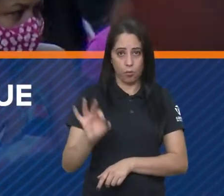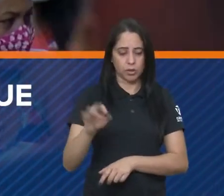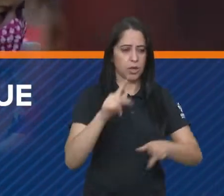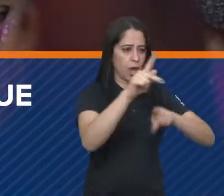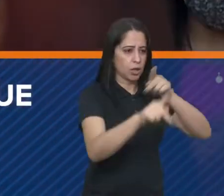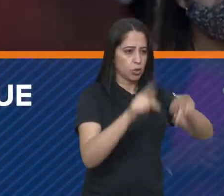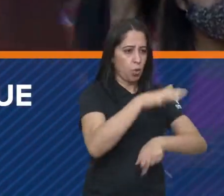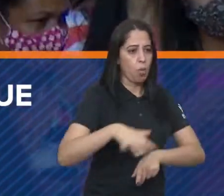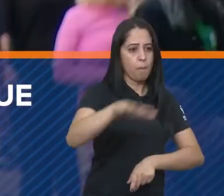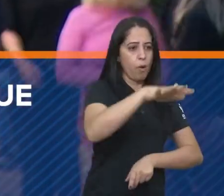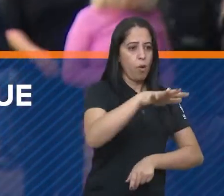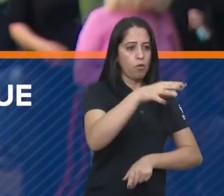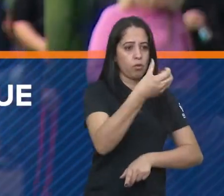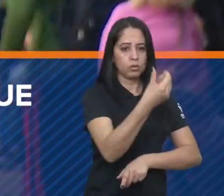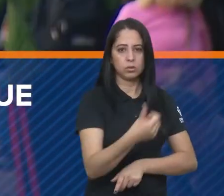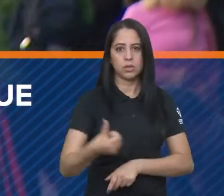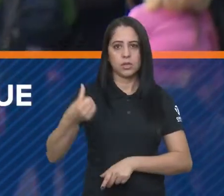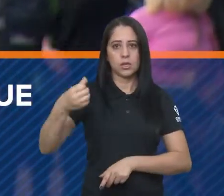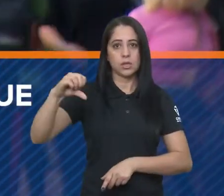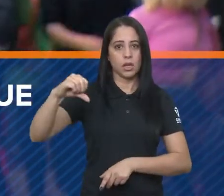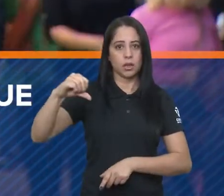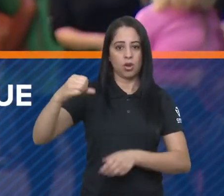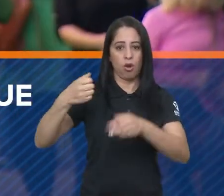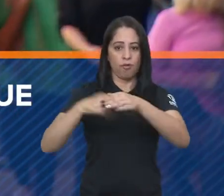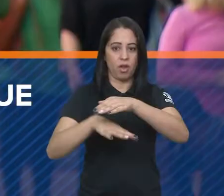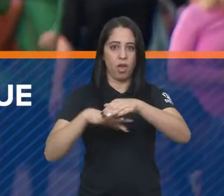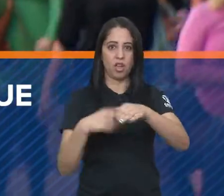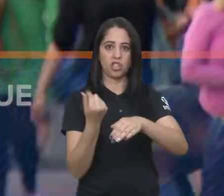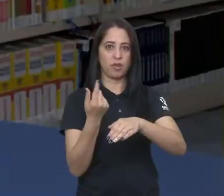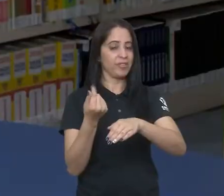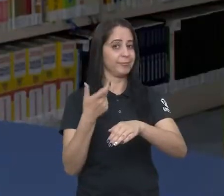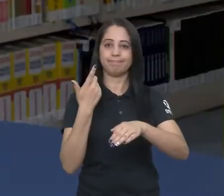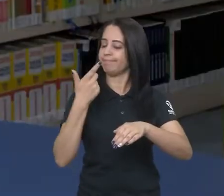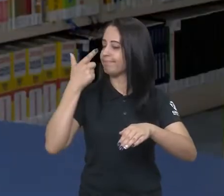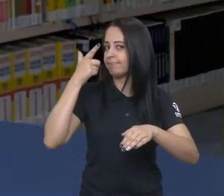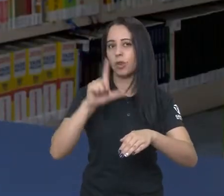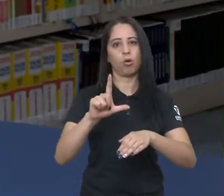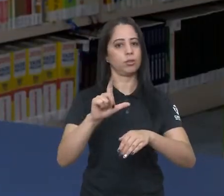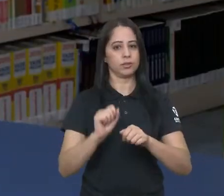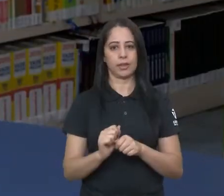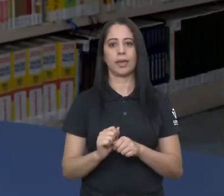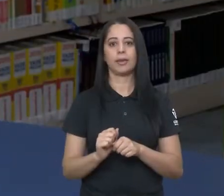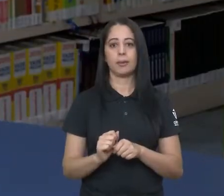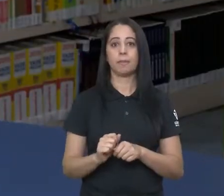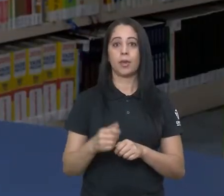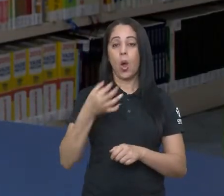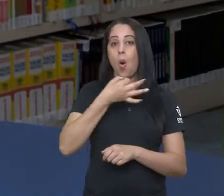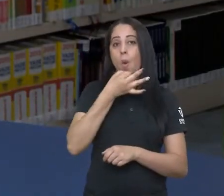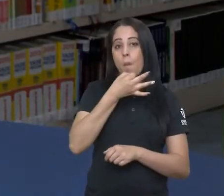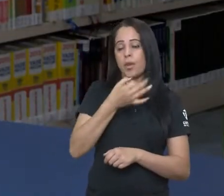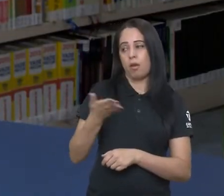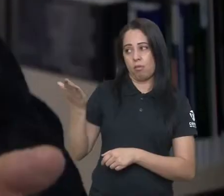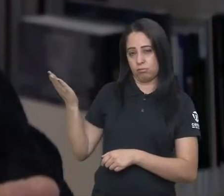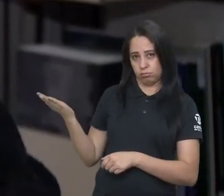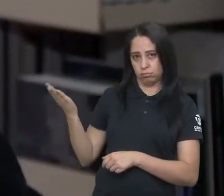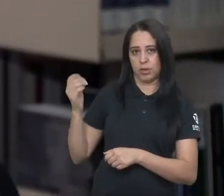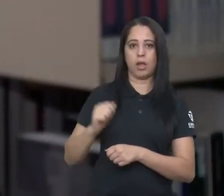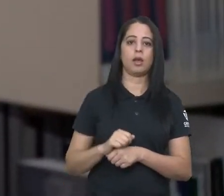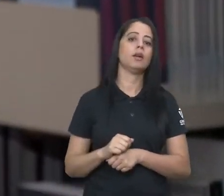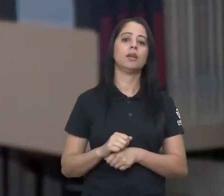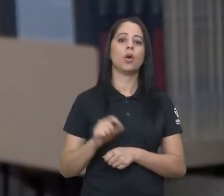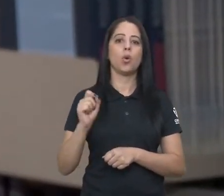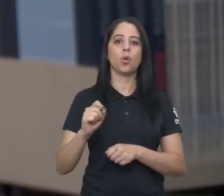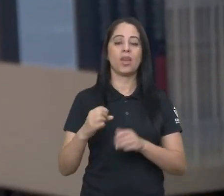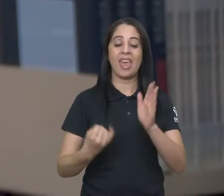da população não está conseguindo guardar dinheiro. Para este economista, a alta taxa de inflação tem sido